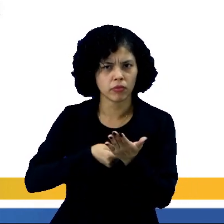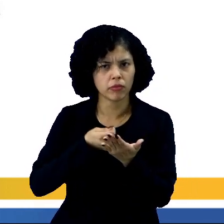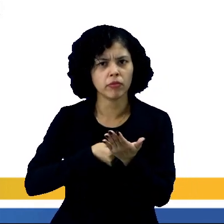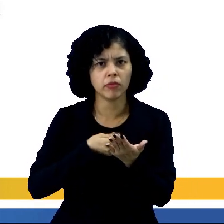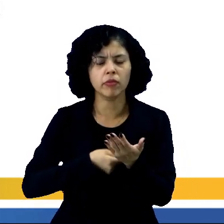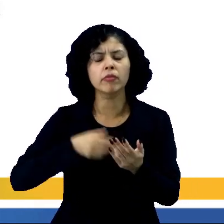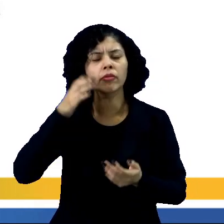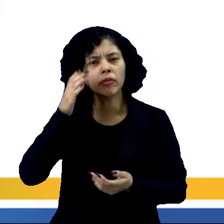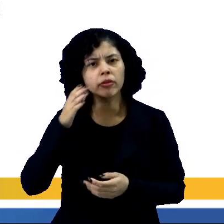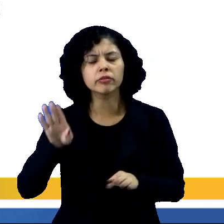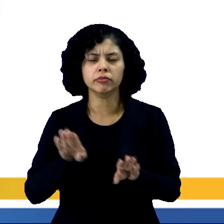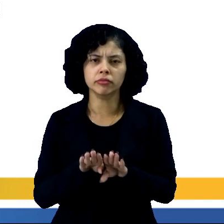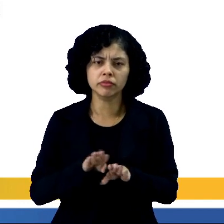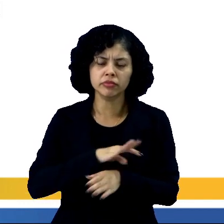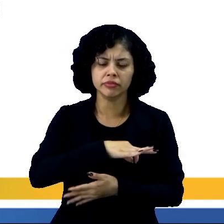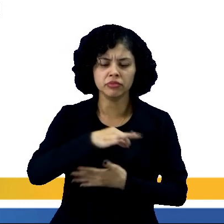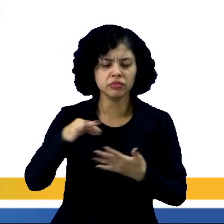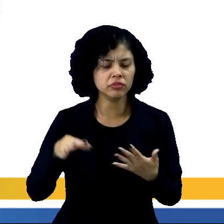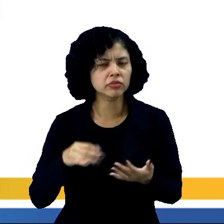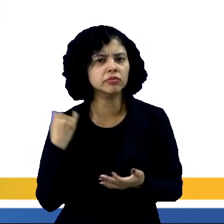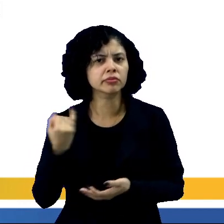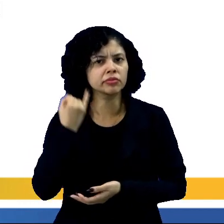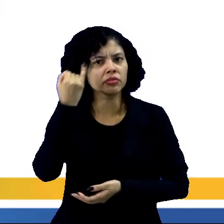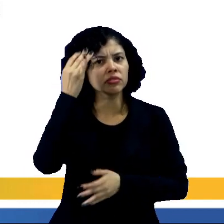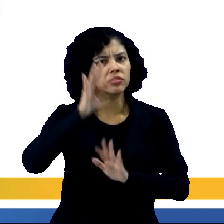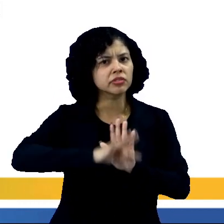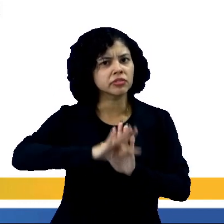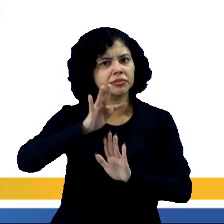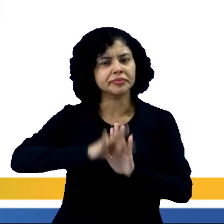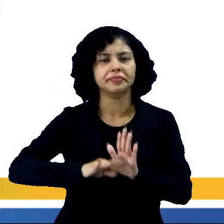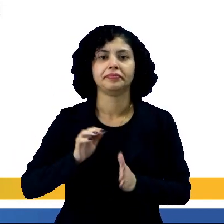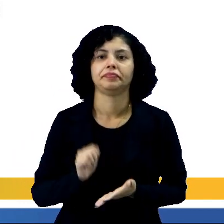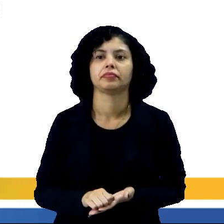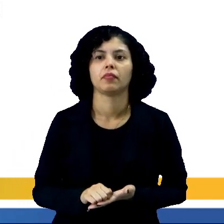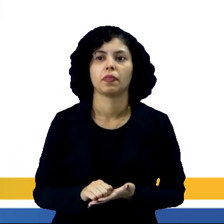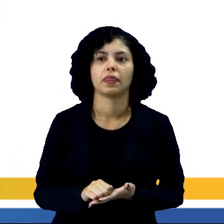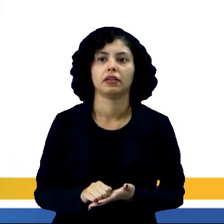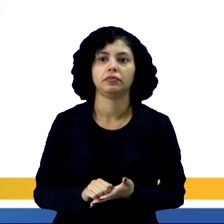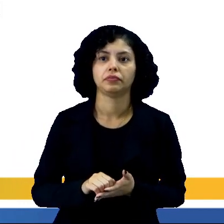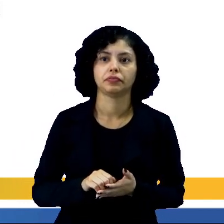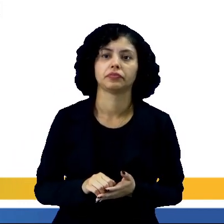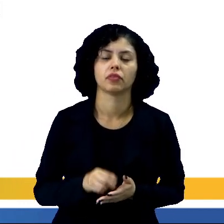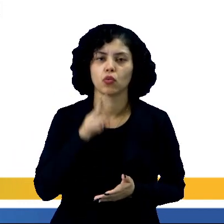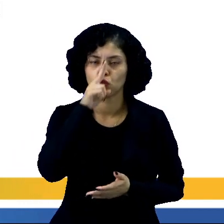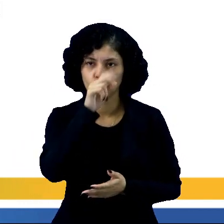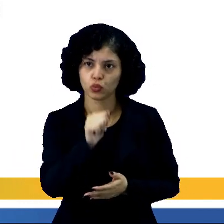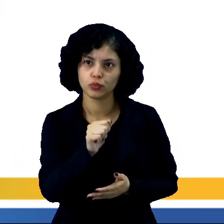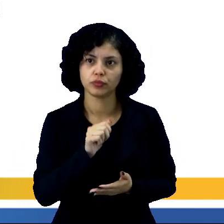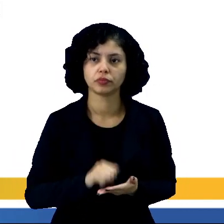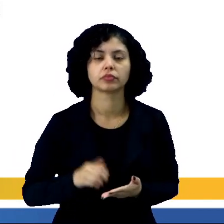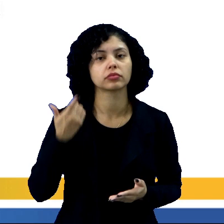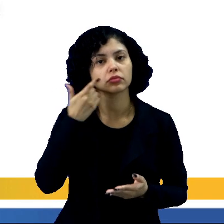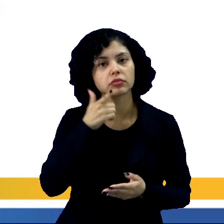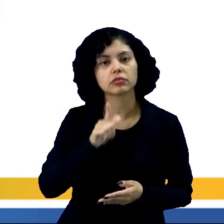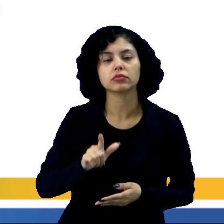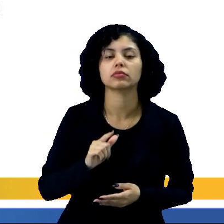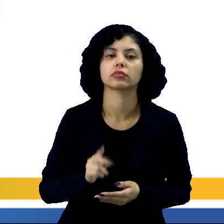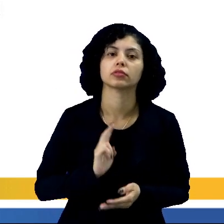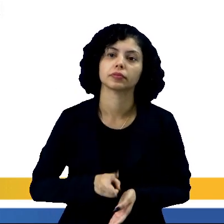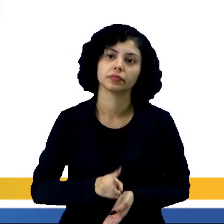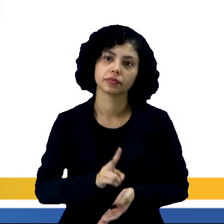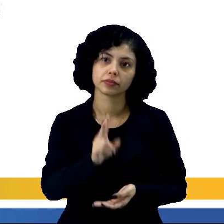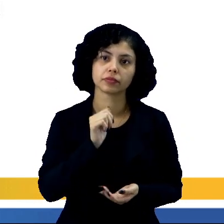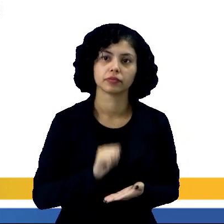a concentração dos elementos essenciais do texto dramático em linhas de força que garantam um